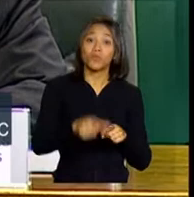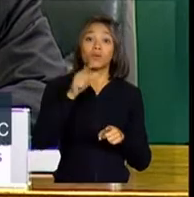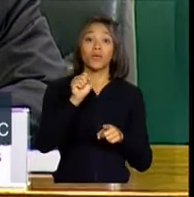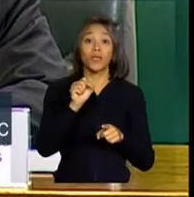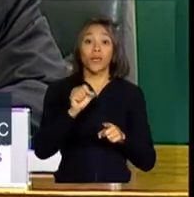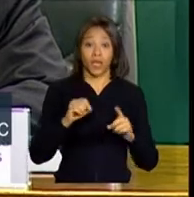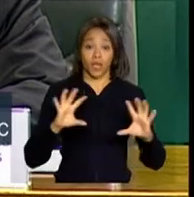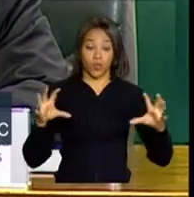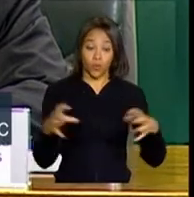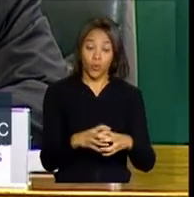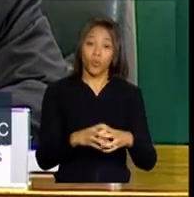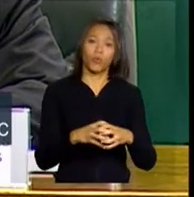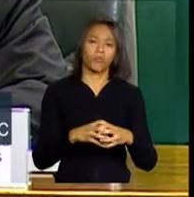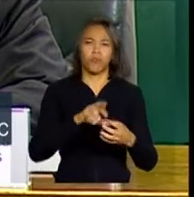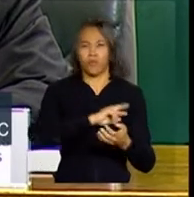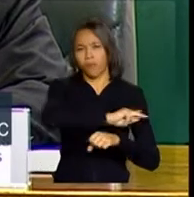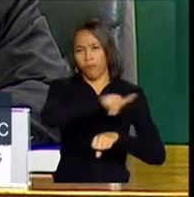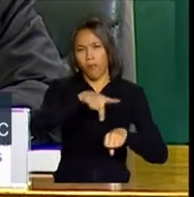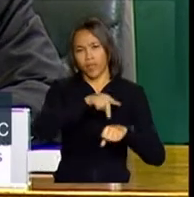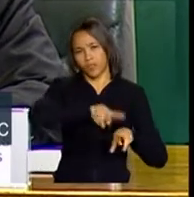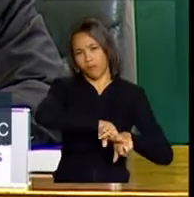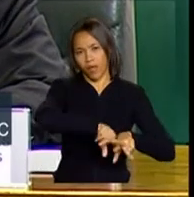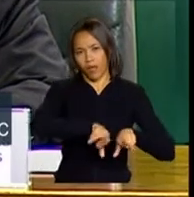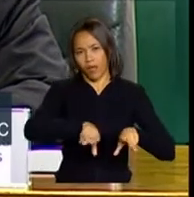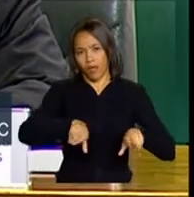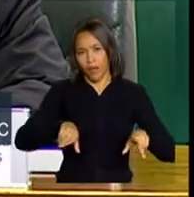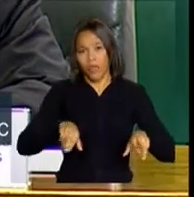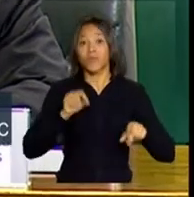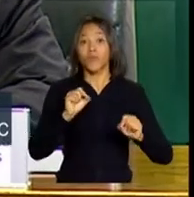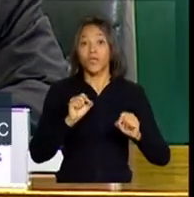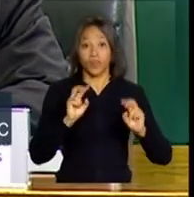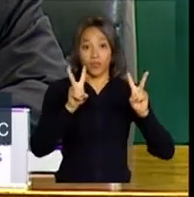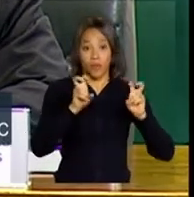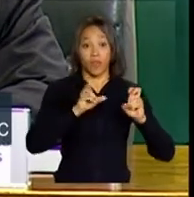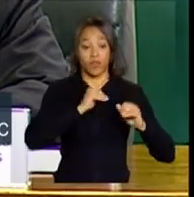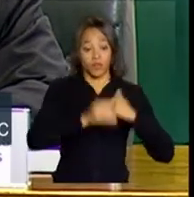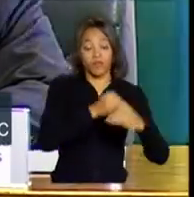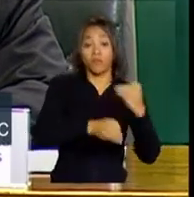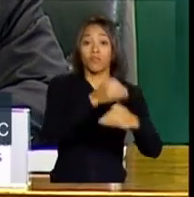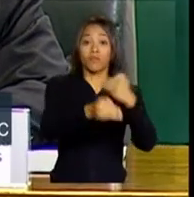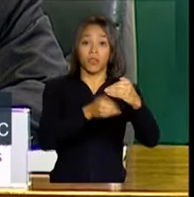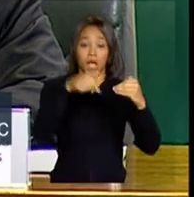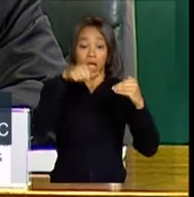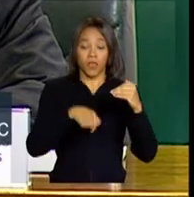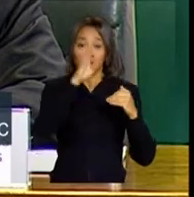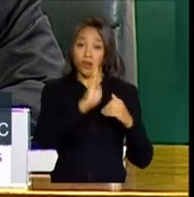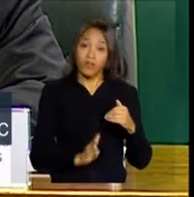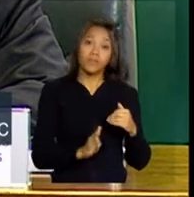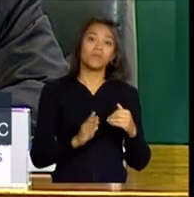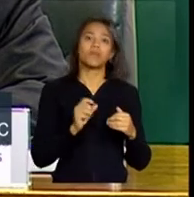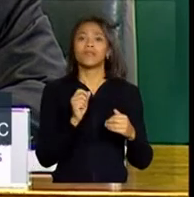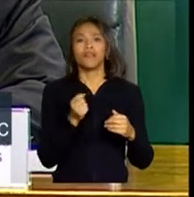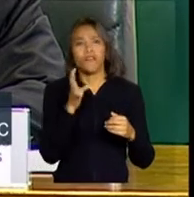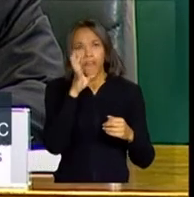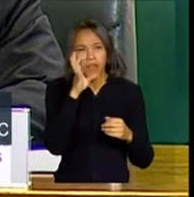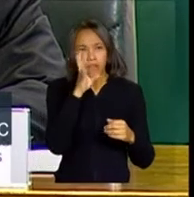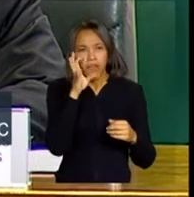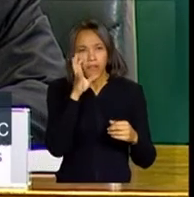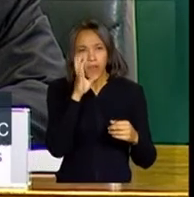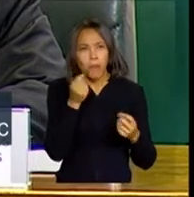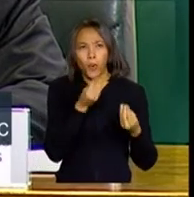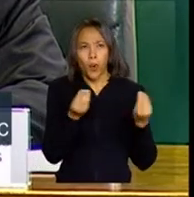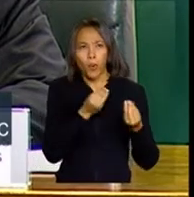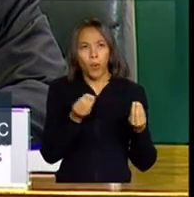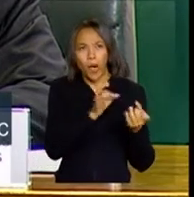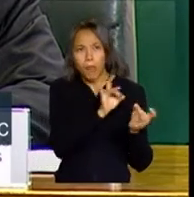a Comunidade Internacional a lançar a chamada rodada do desenvolvimento e o Brasil não contempla a hipótese de abandono de